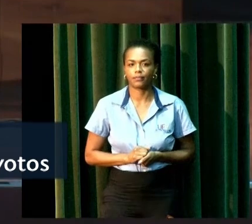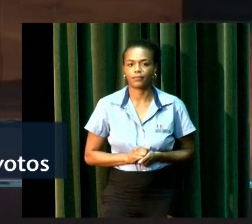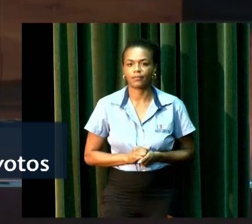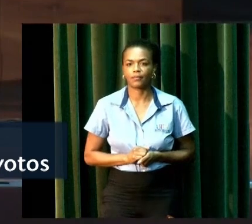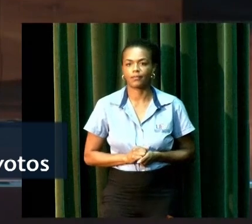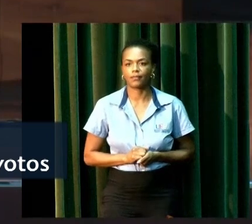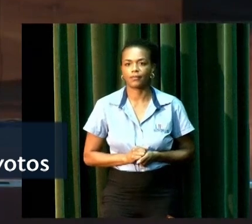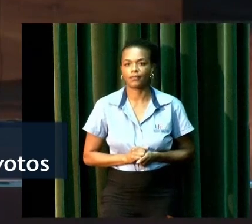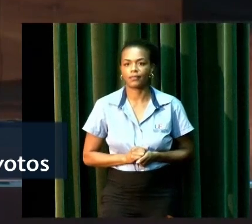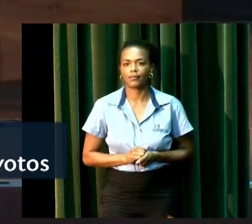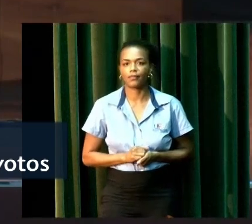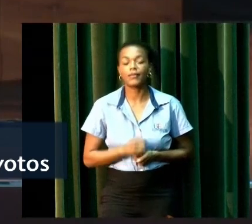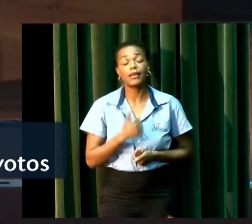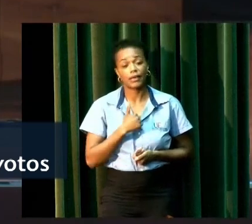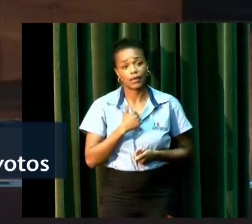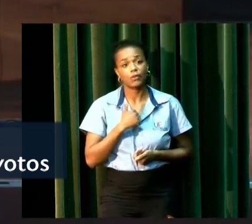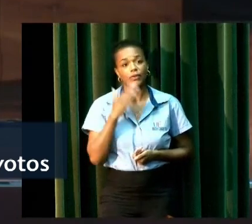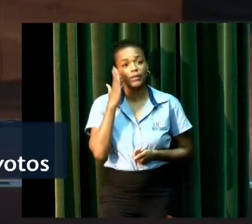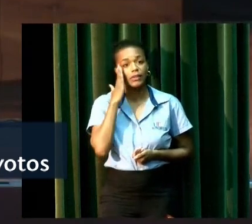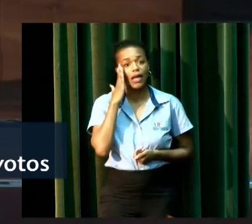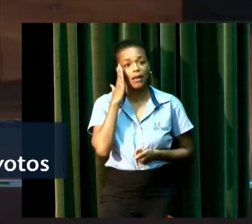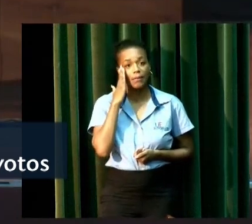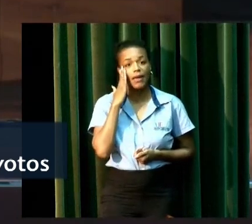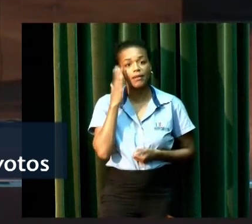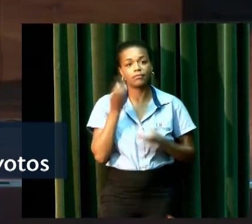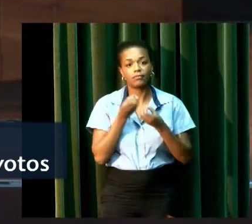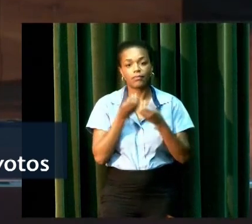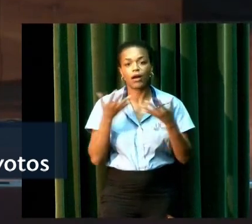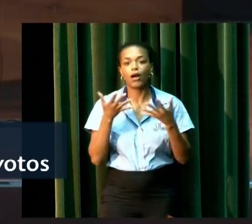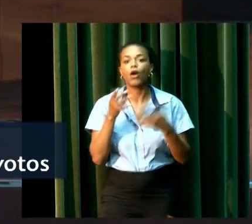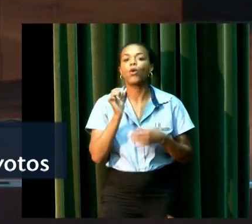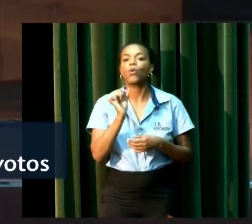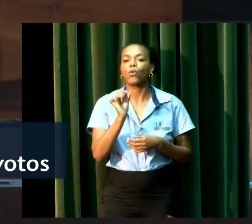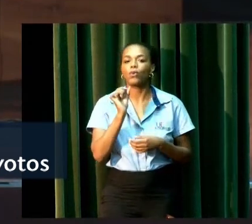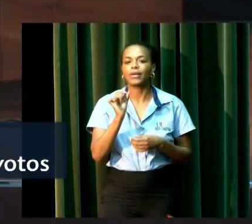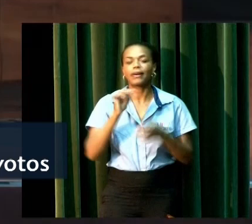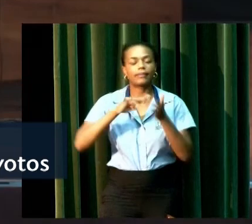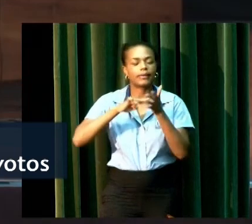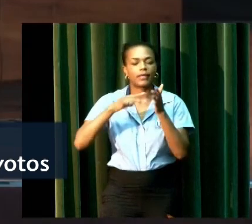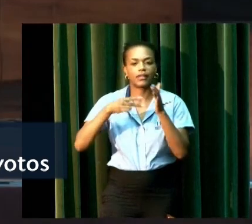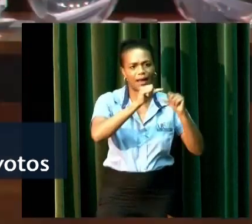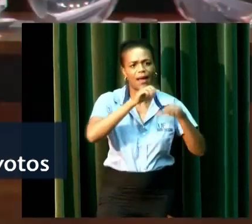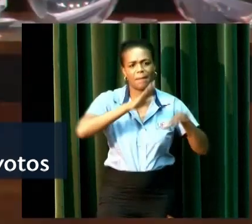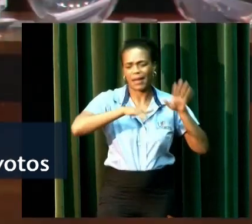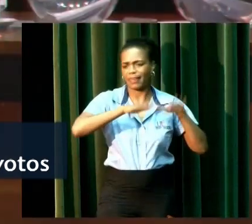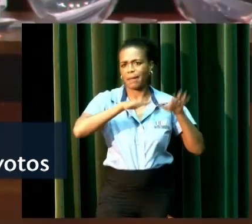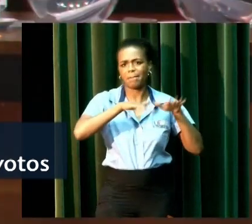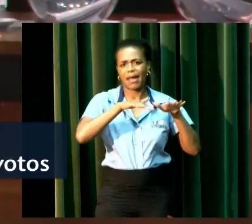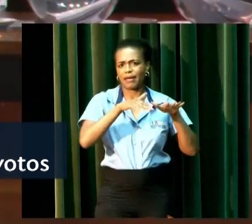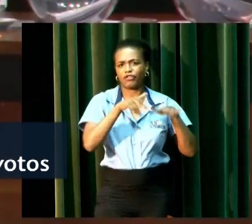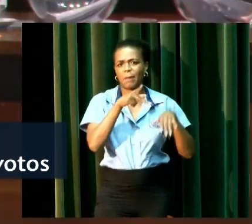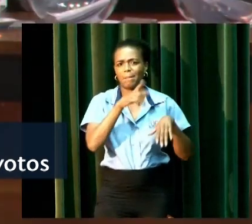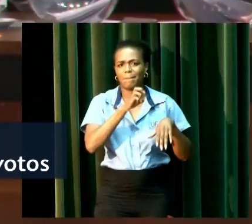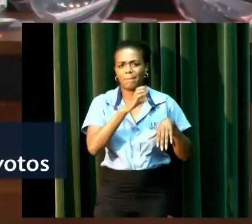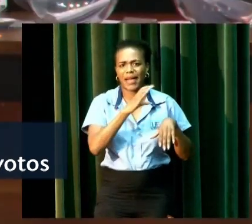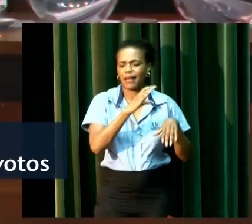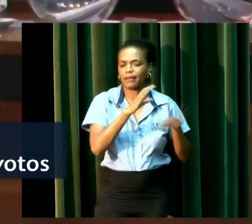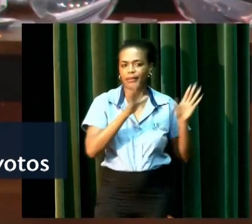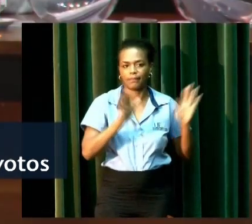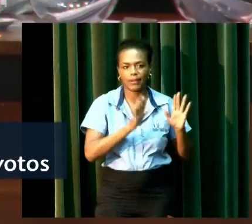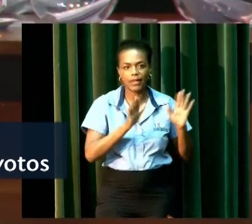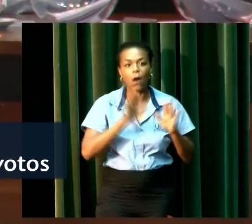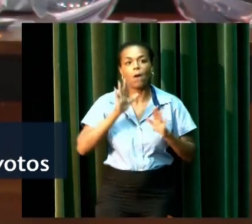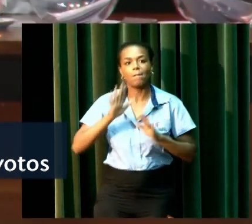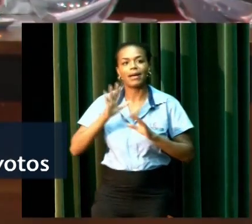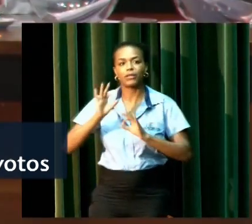professores 1922 técnicos e 18.621 estudantes no dia 9 de Dezembro o colégio